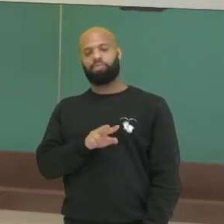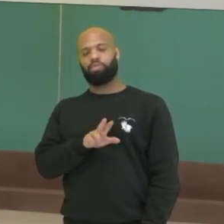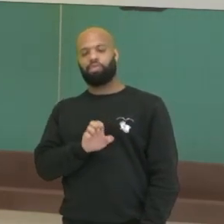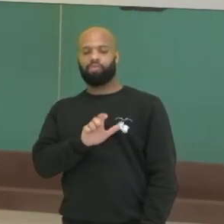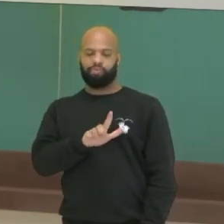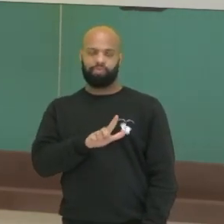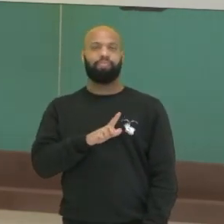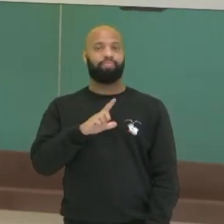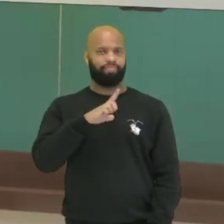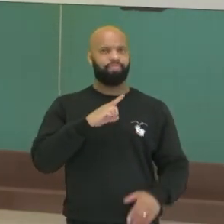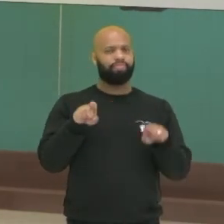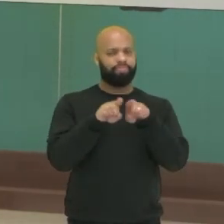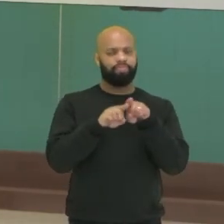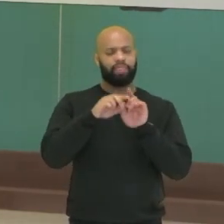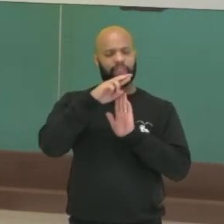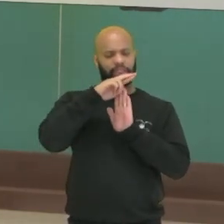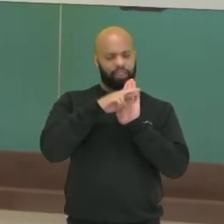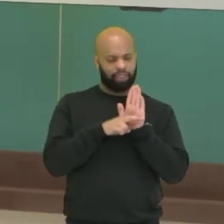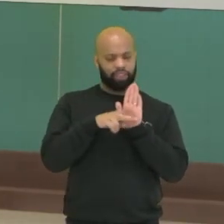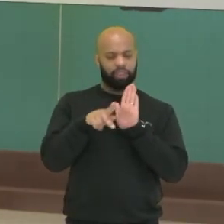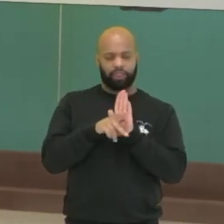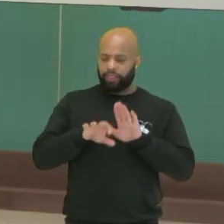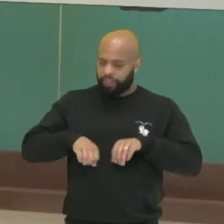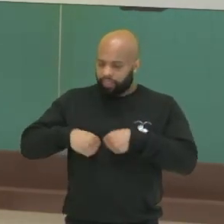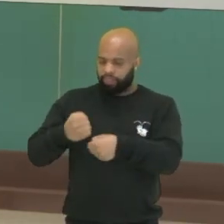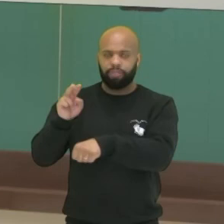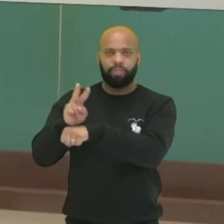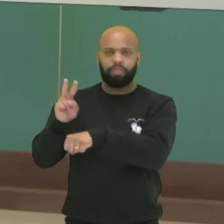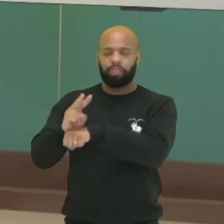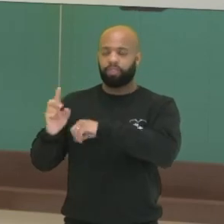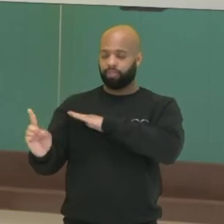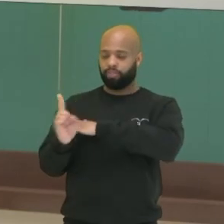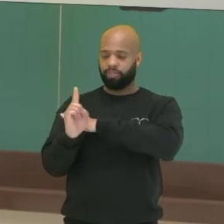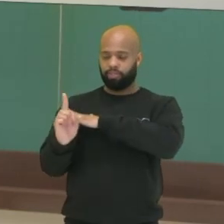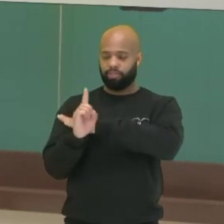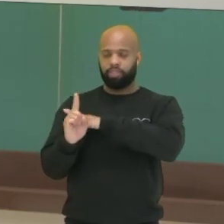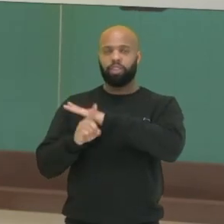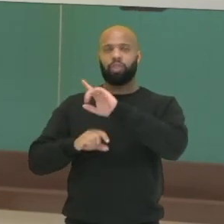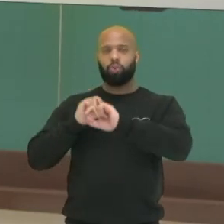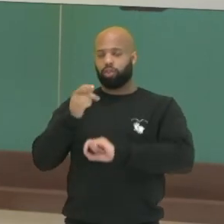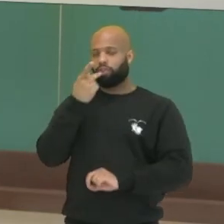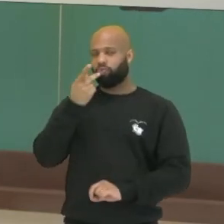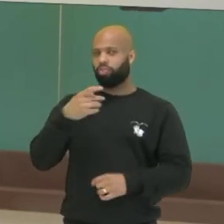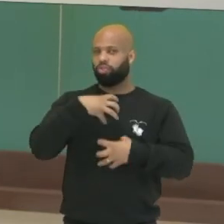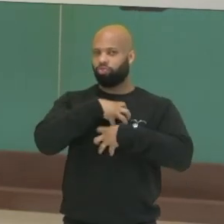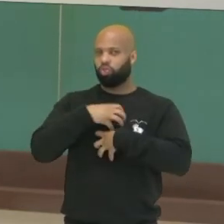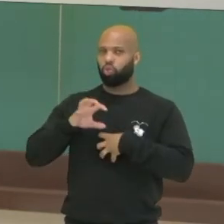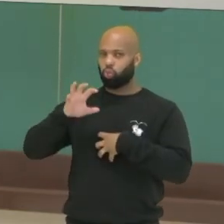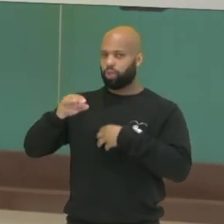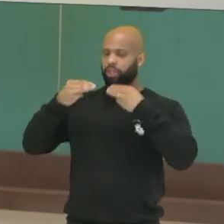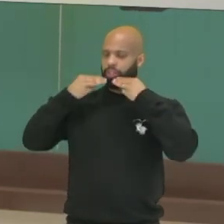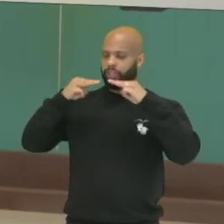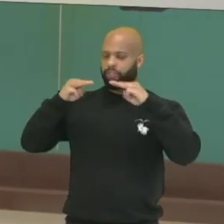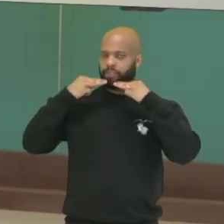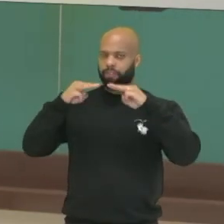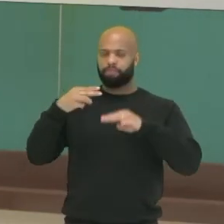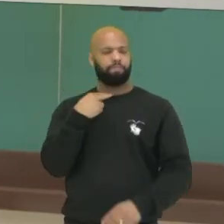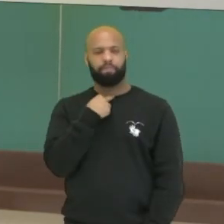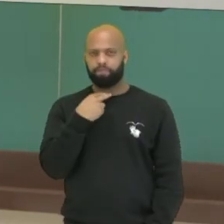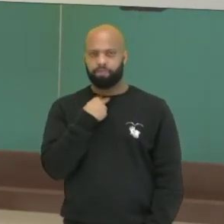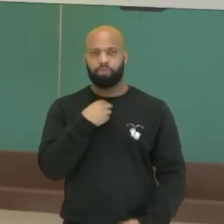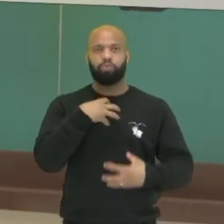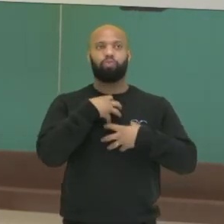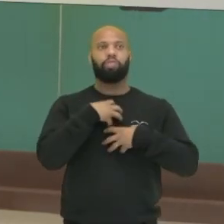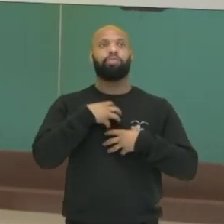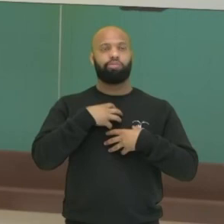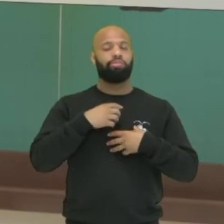Defesa do Consumidor. O Código de Defesa do Consumidor também fala da abusividade da propaganda e do marketing